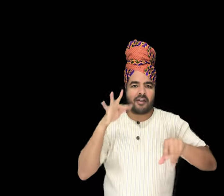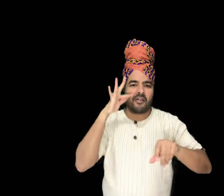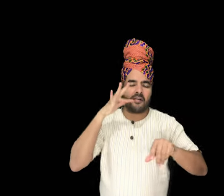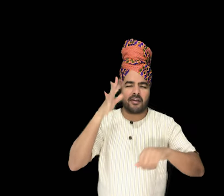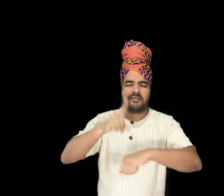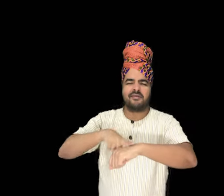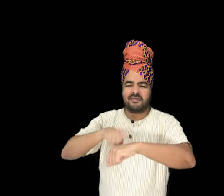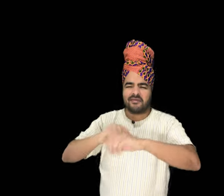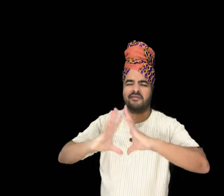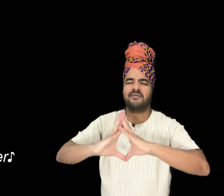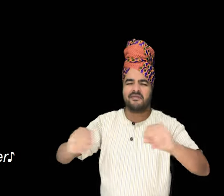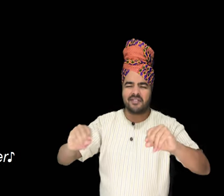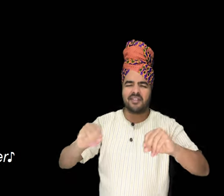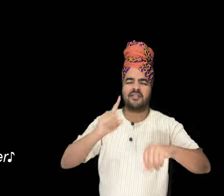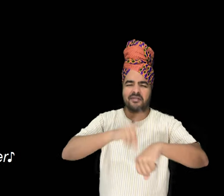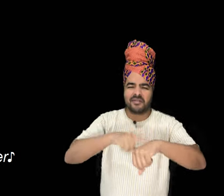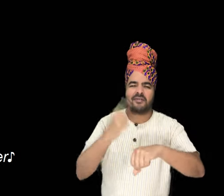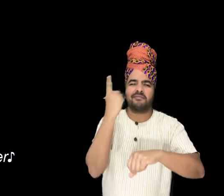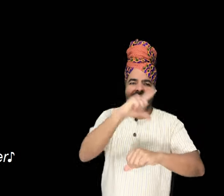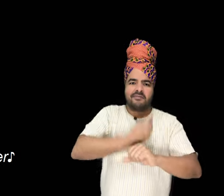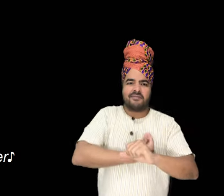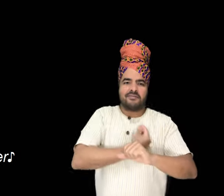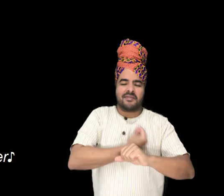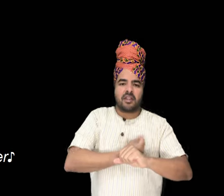haverá tempo de viver